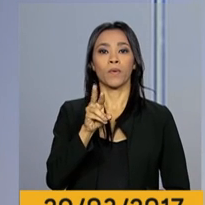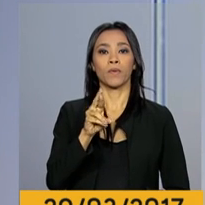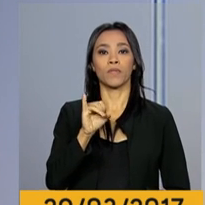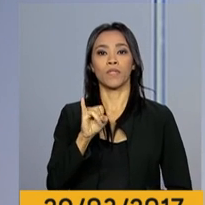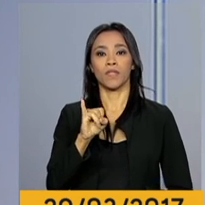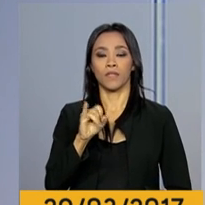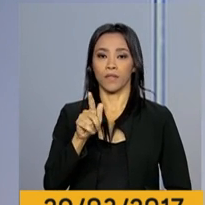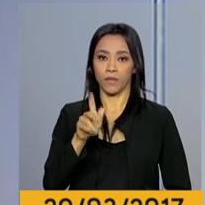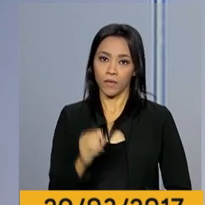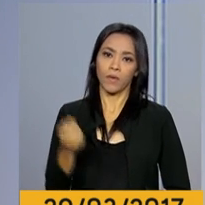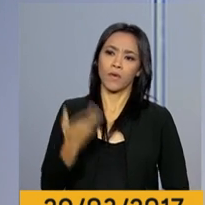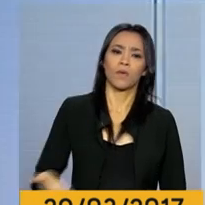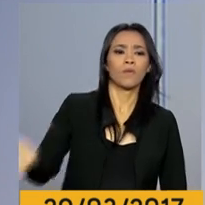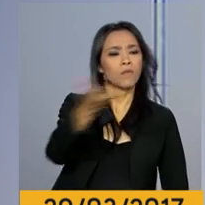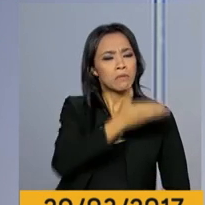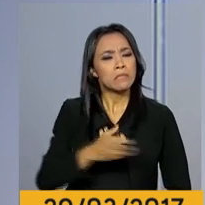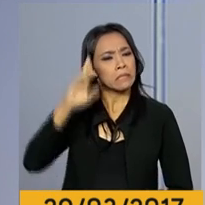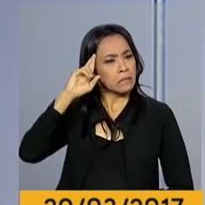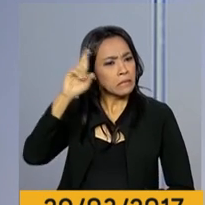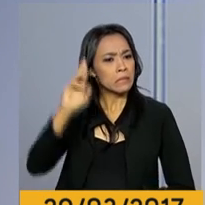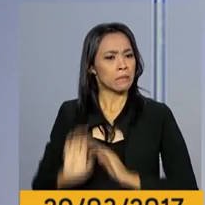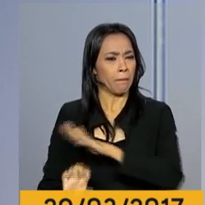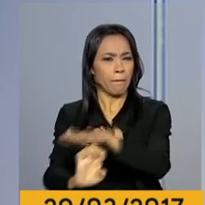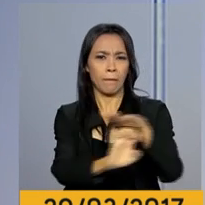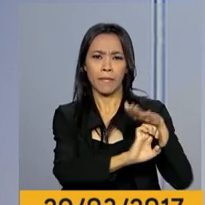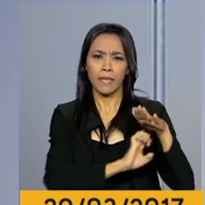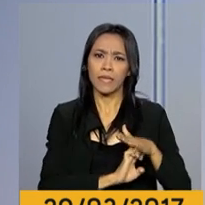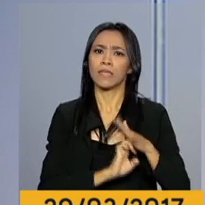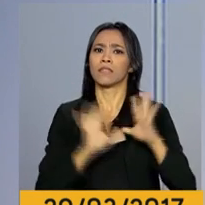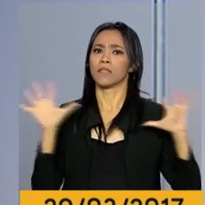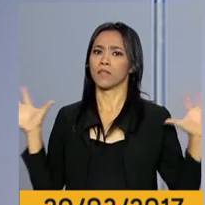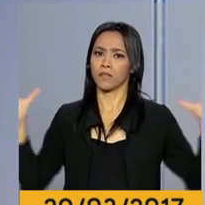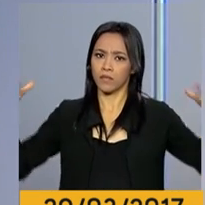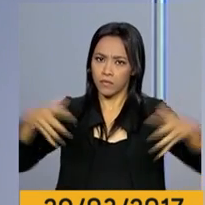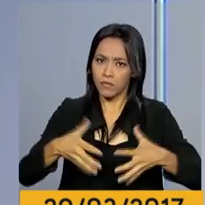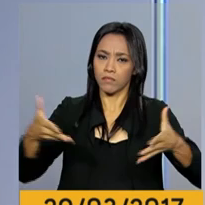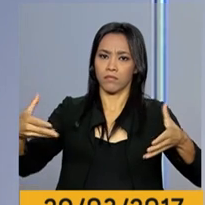empresários e colaboradores do bank of america